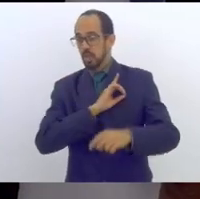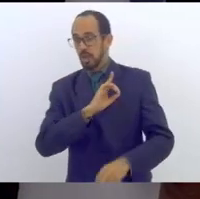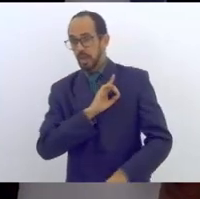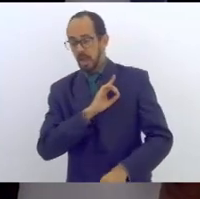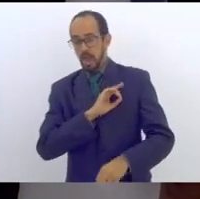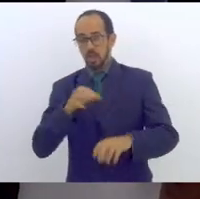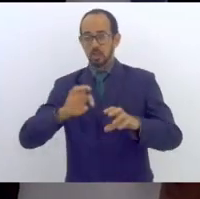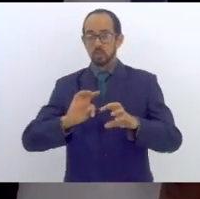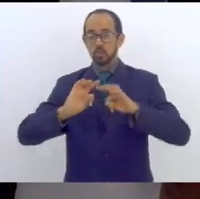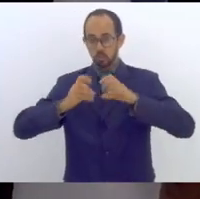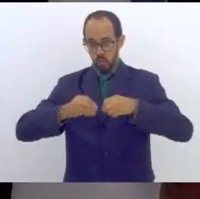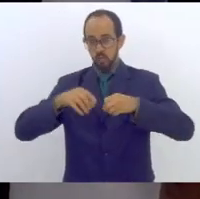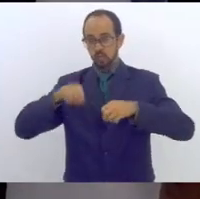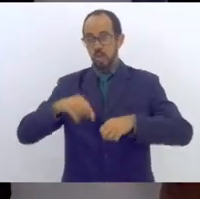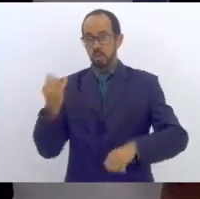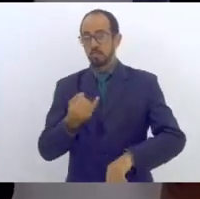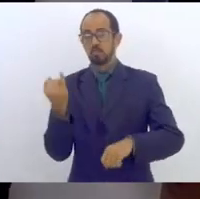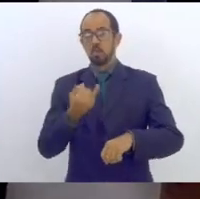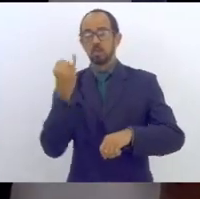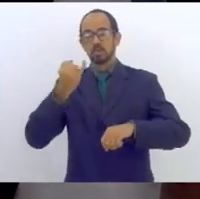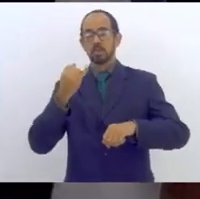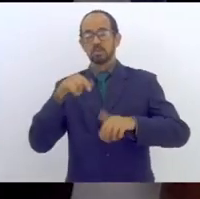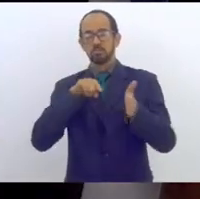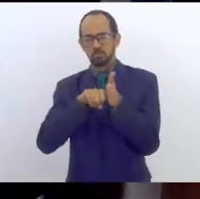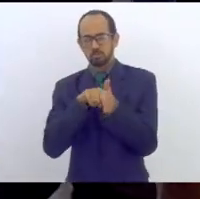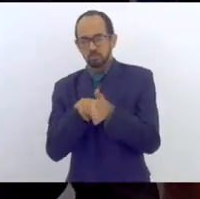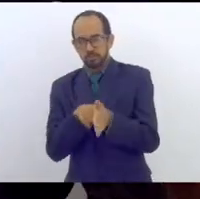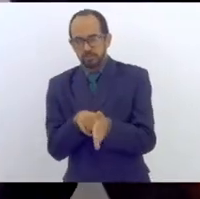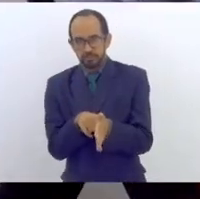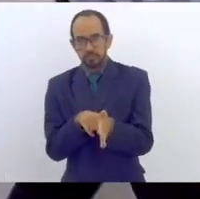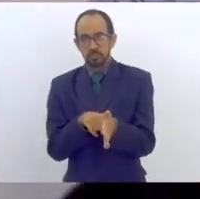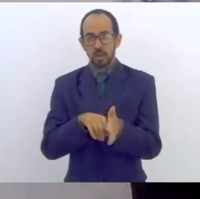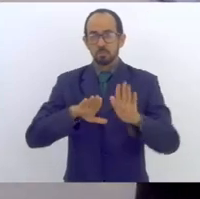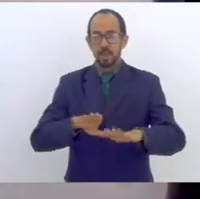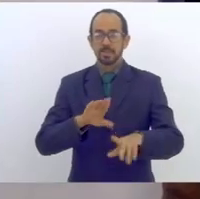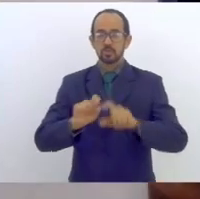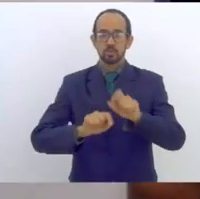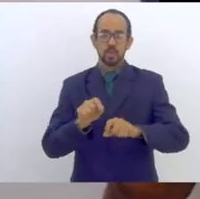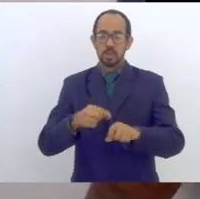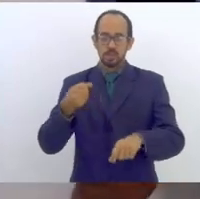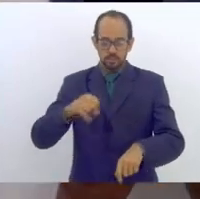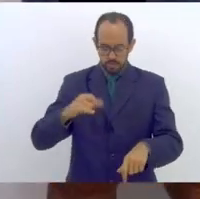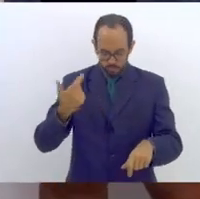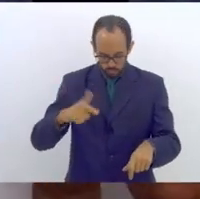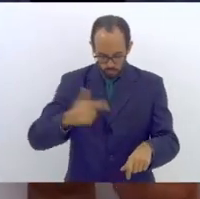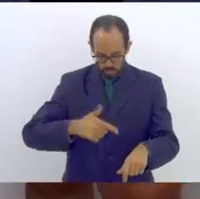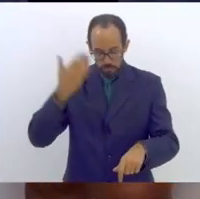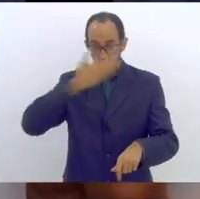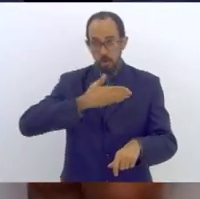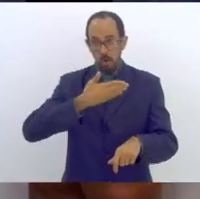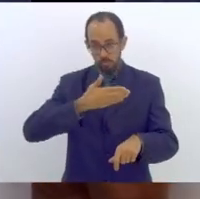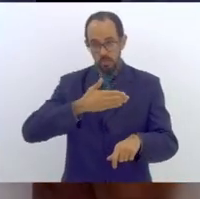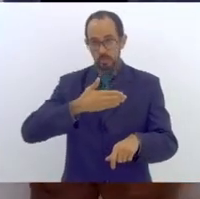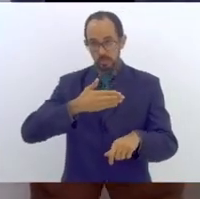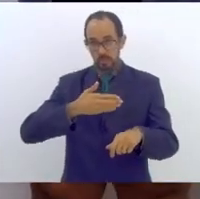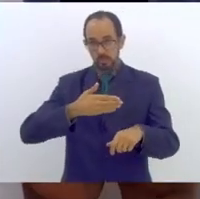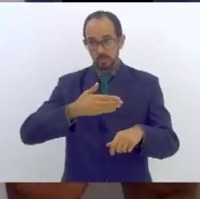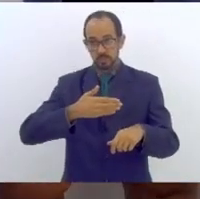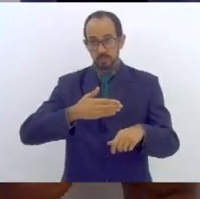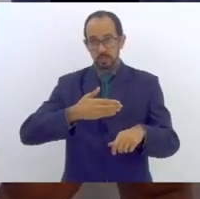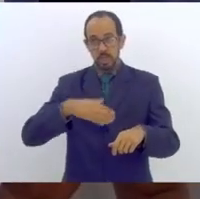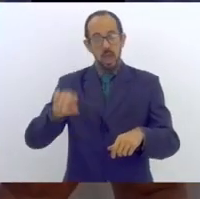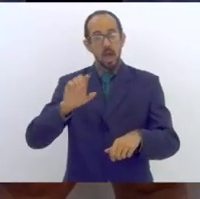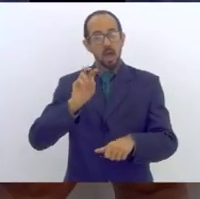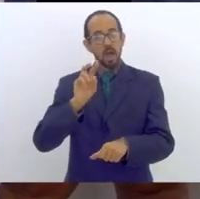são demais importantes para a atuação e investigativa mas sem as provas contundentes a Defensoria Pública